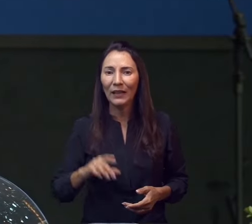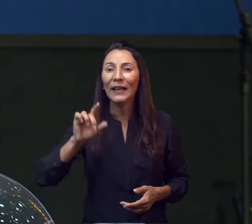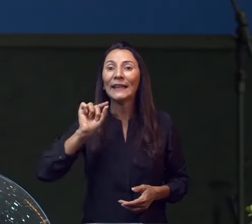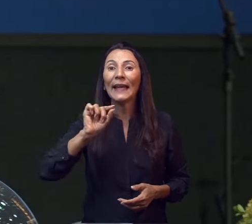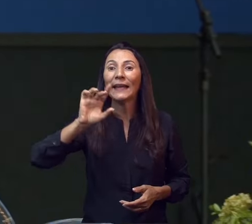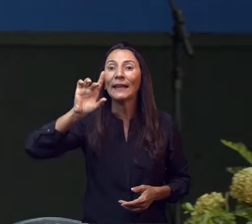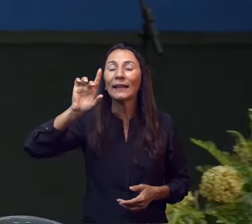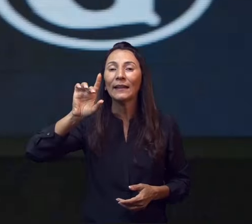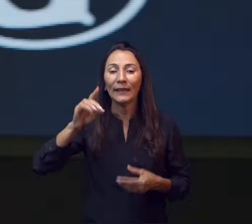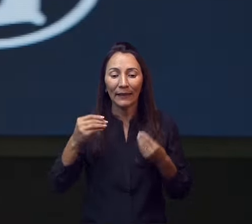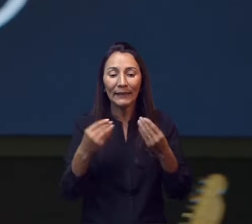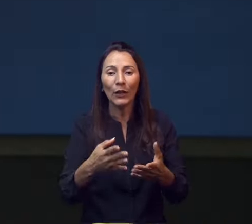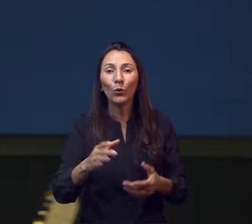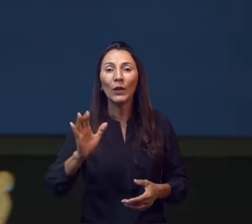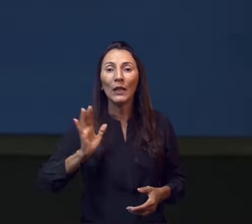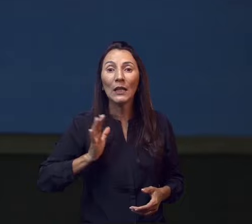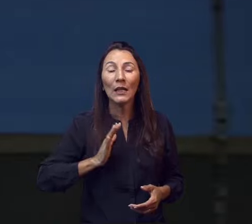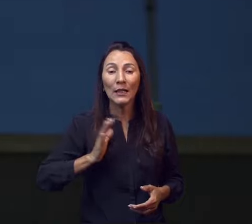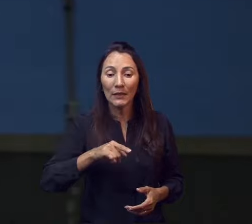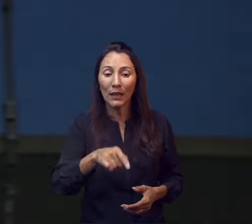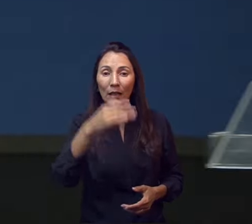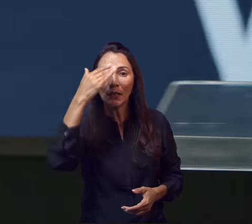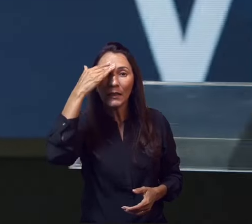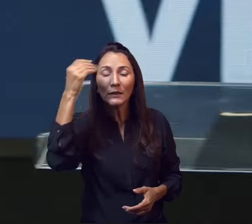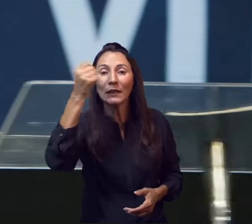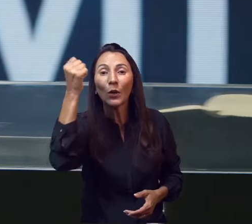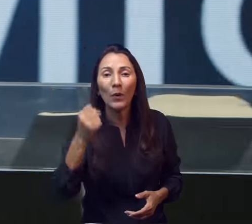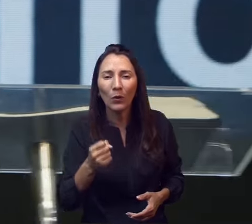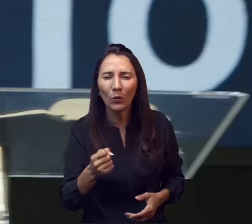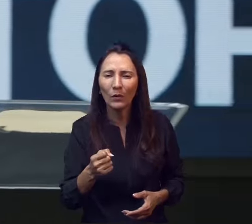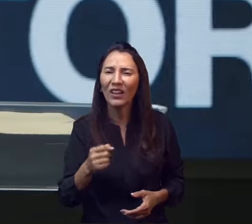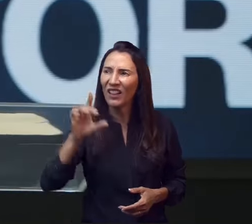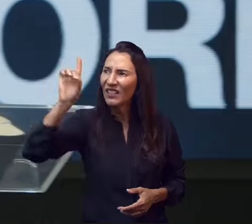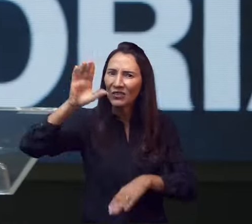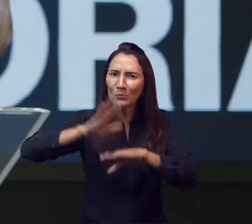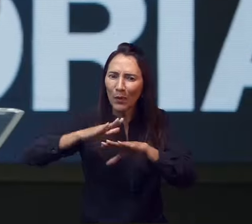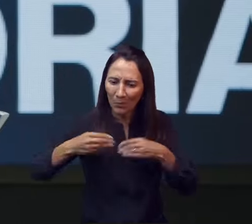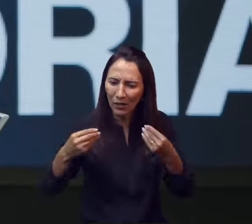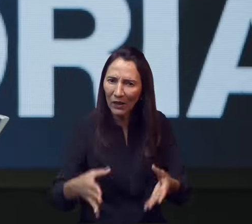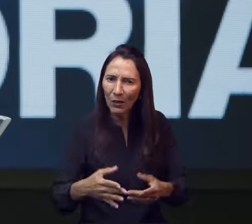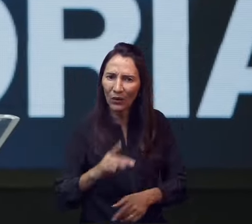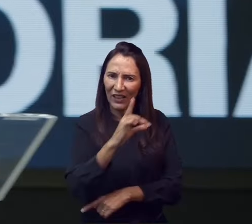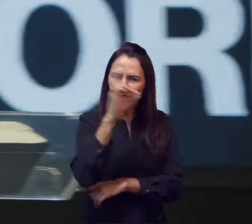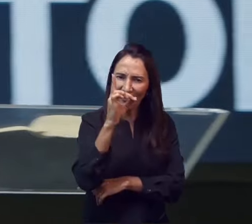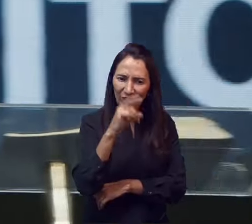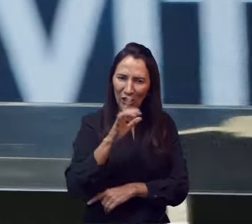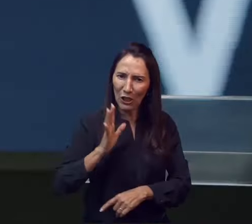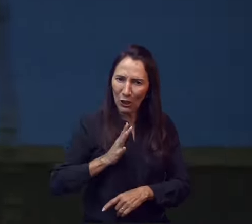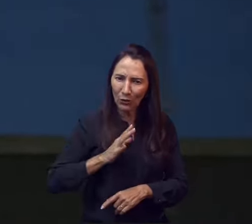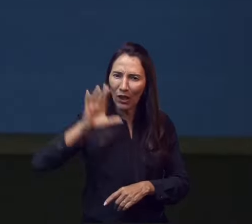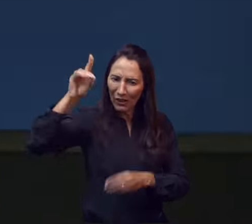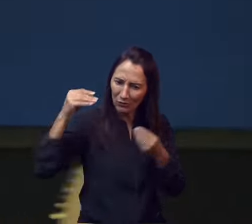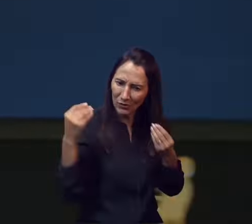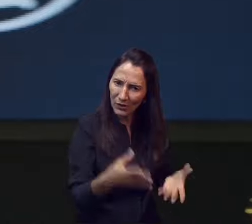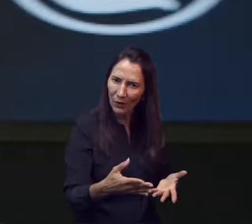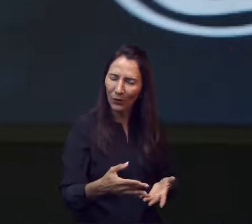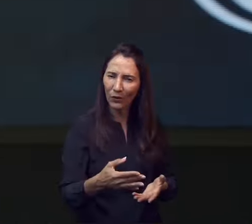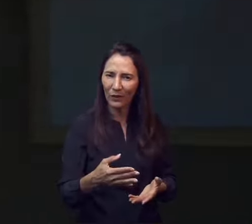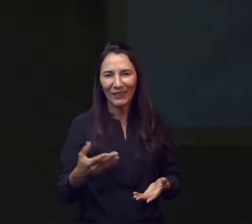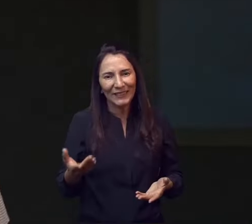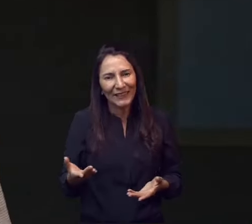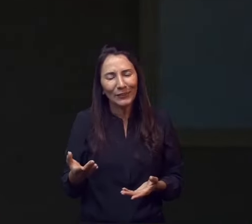foi Deus quem deu para Abraão Foi Deus Quem deu para Davi foi Deus então Deus faz além do que